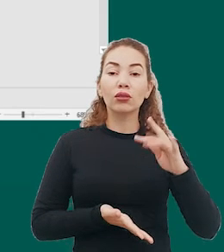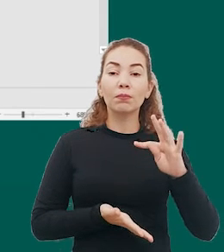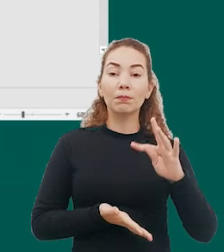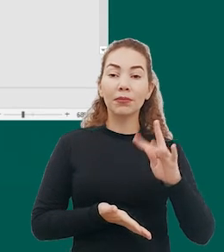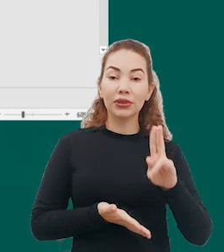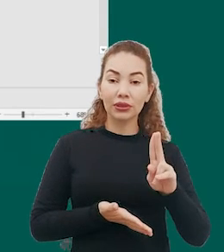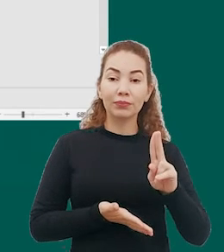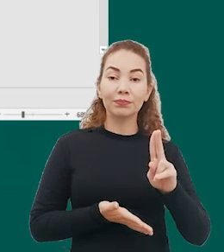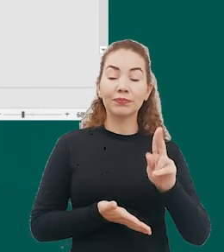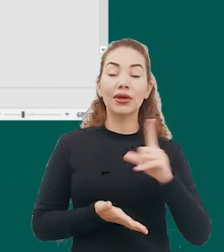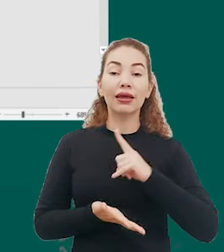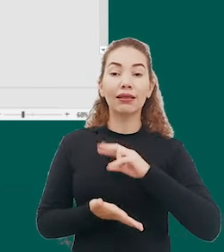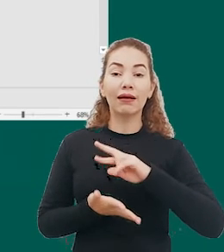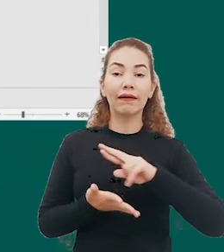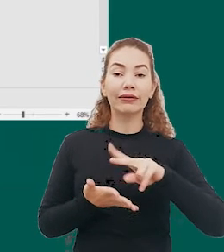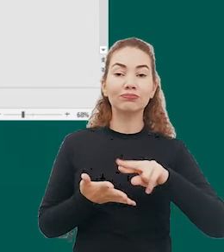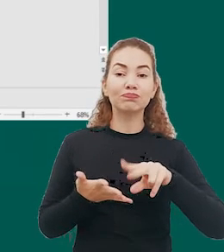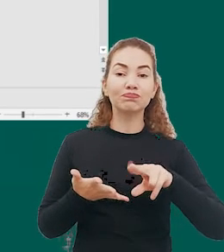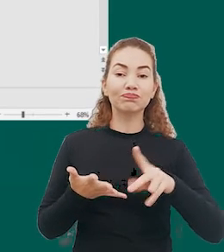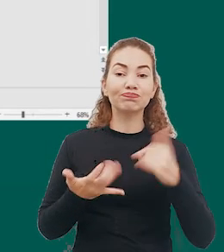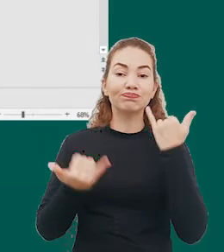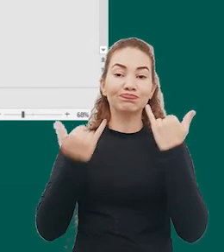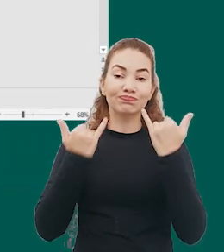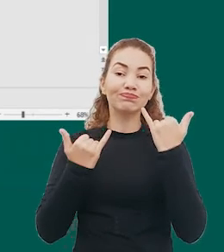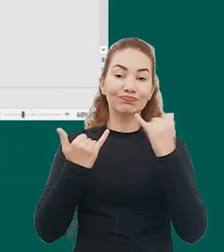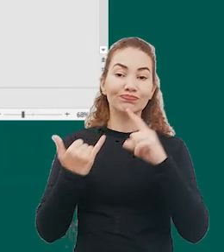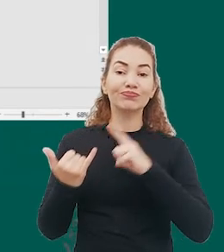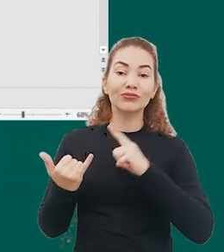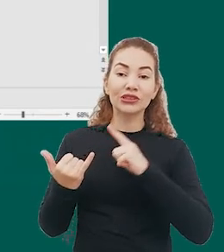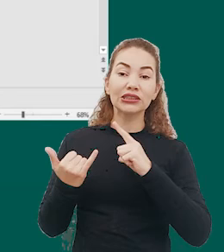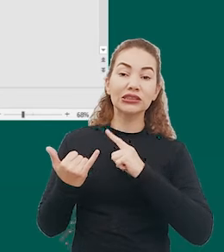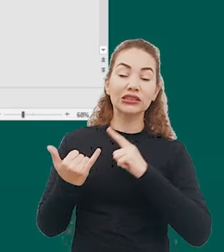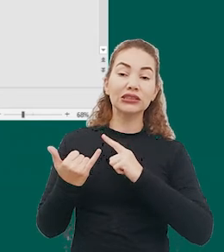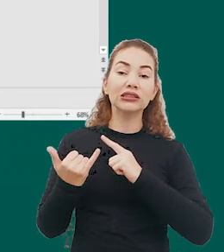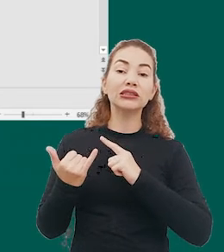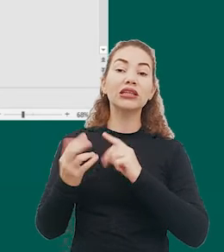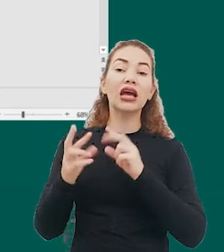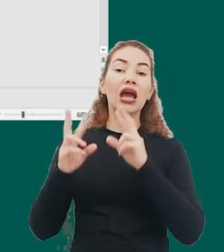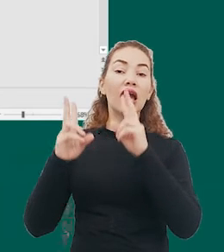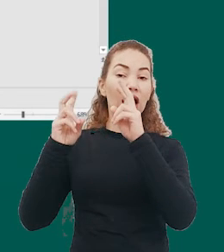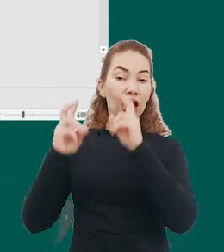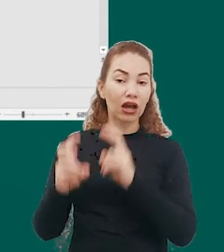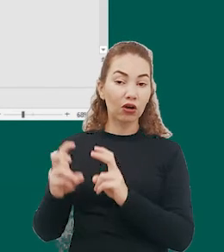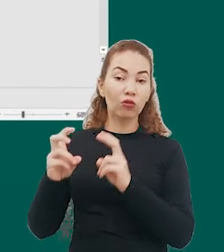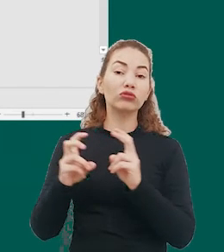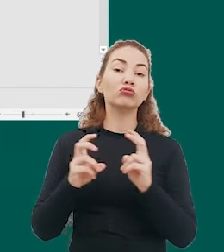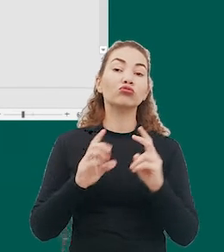certo? Então, são diversas informações que nós temos referente aos imóveis.